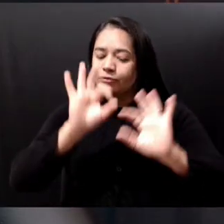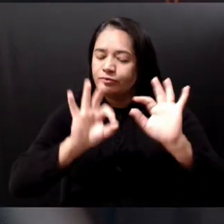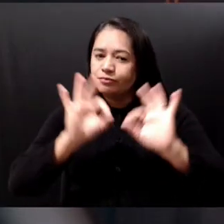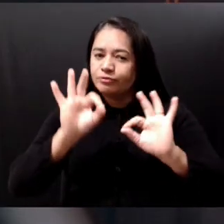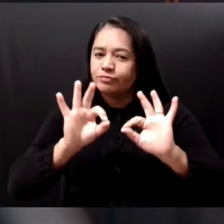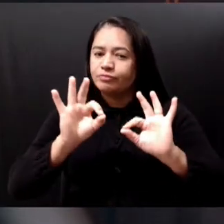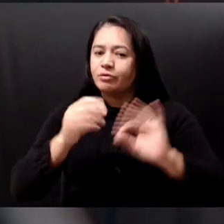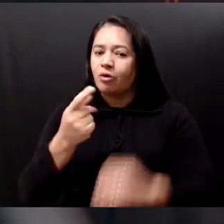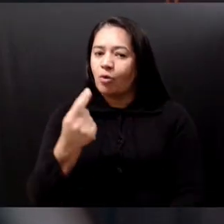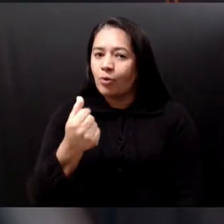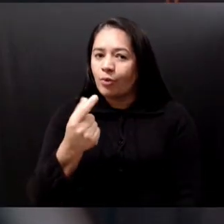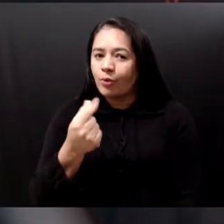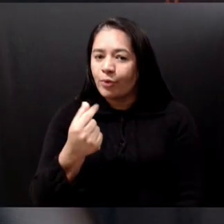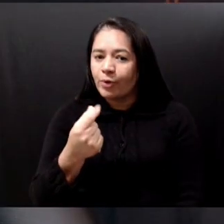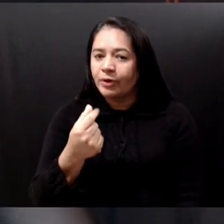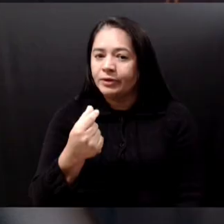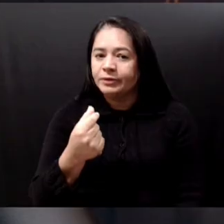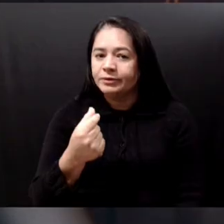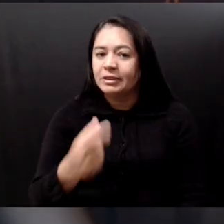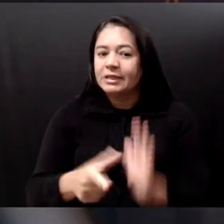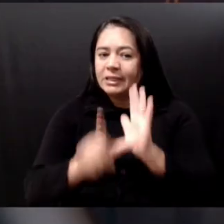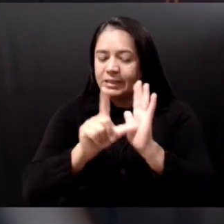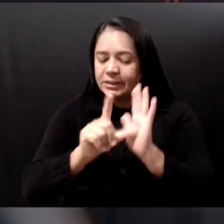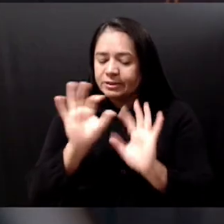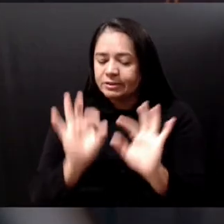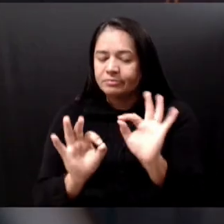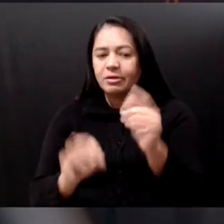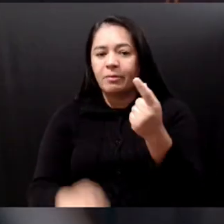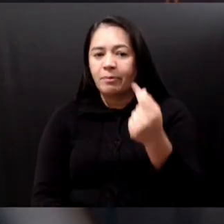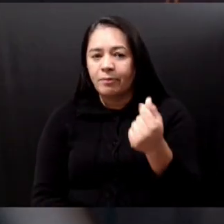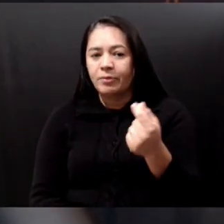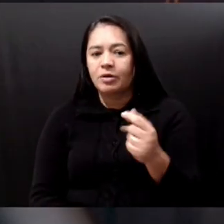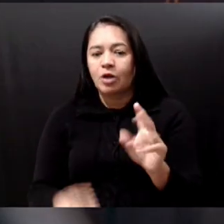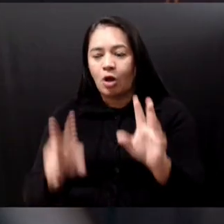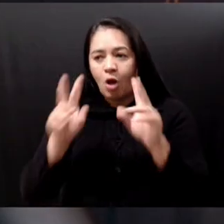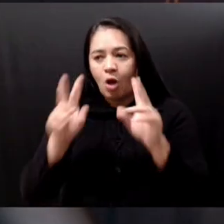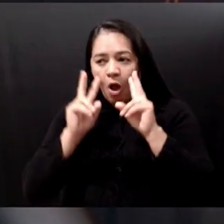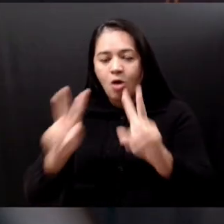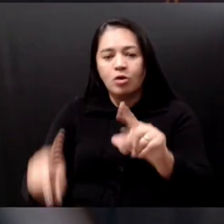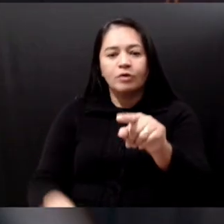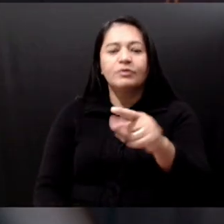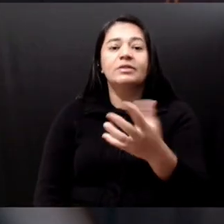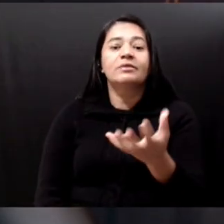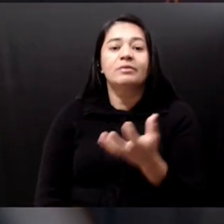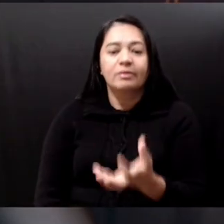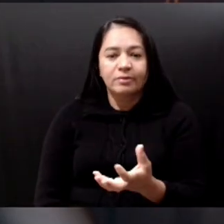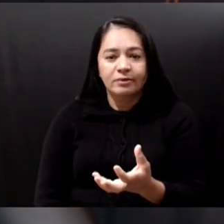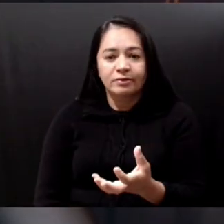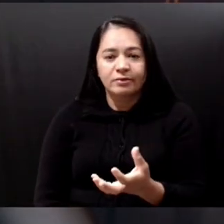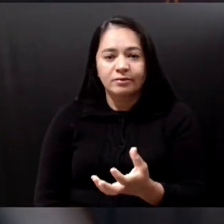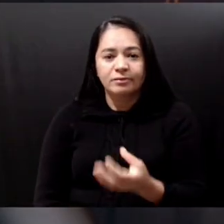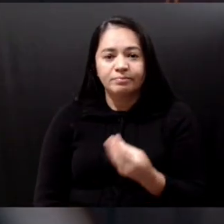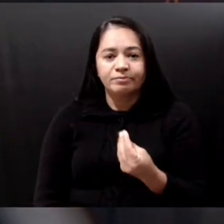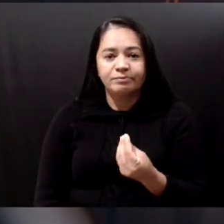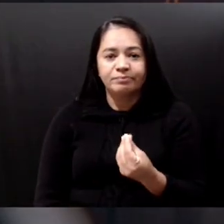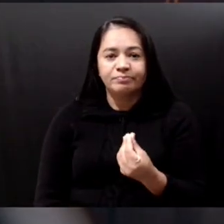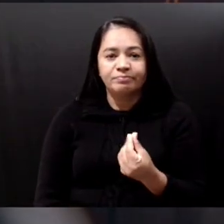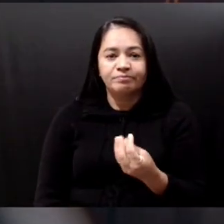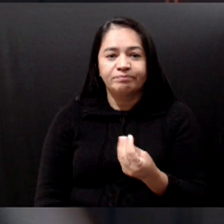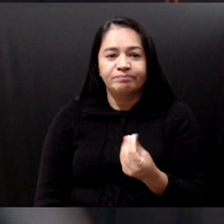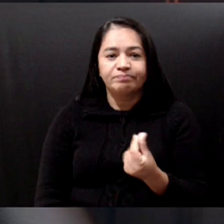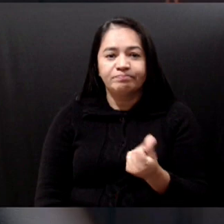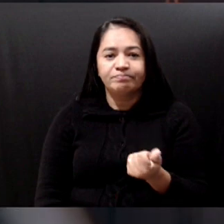eh, olhar para o que você deseja e ter aí uma reserva